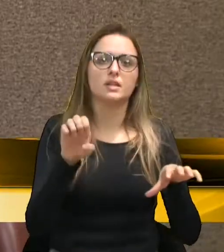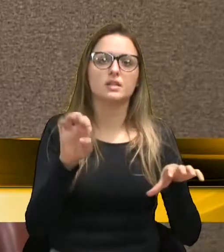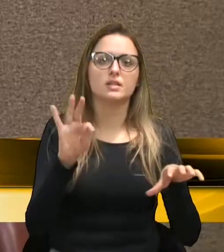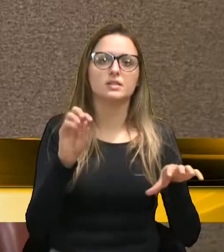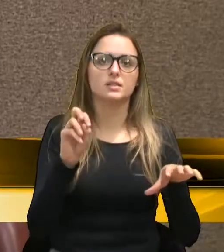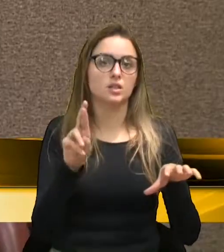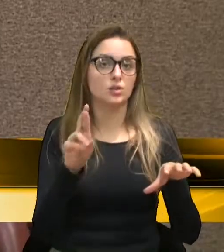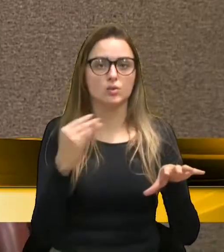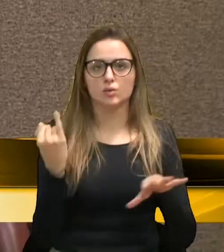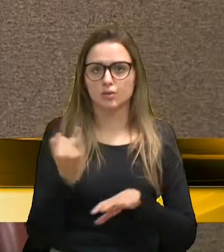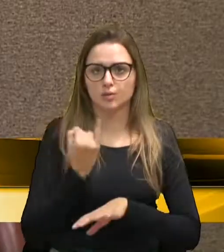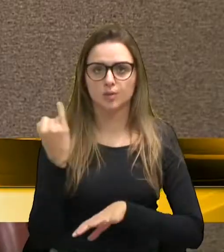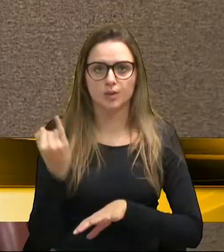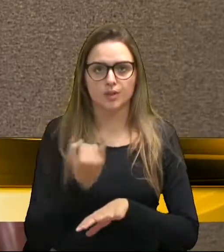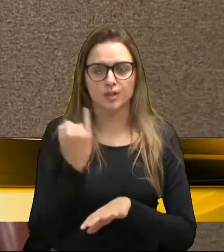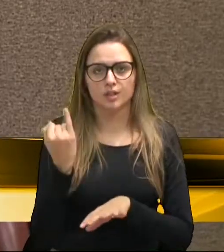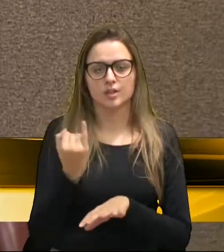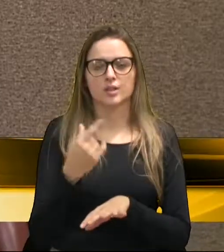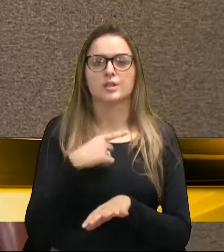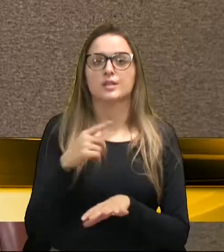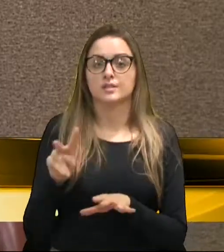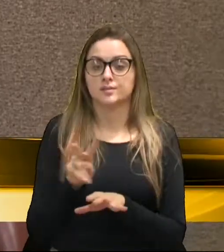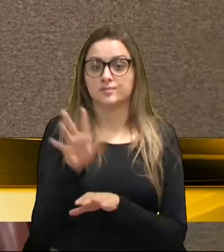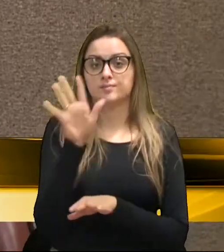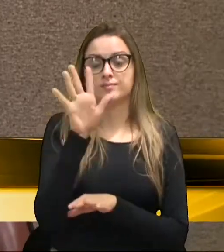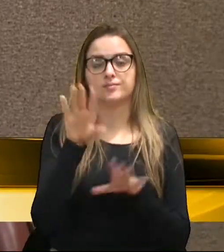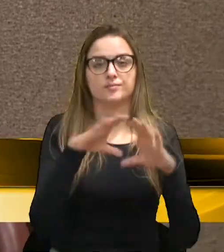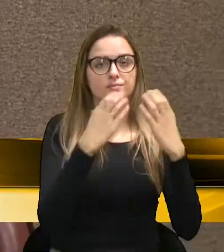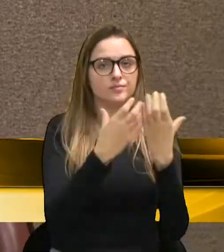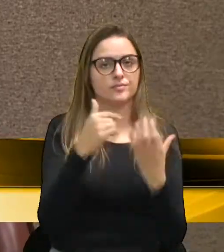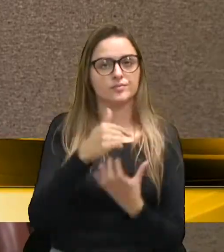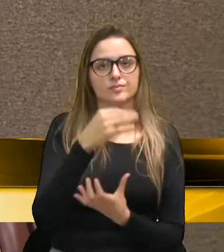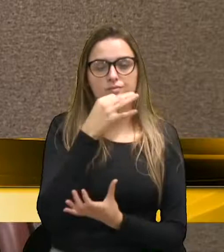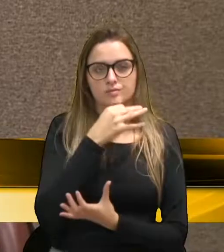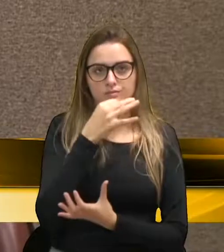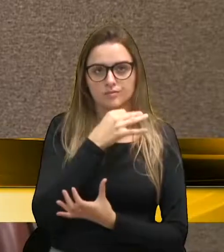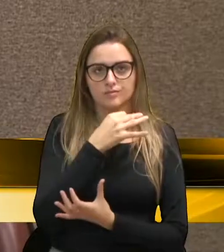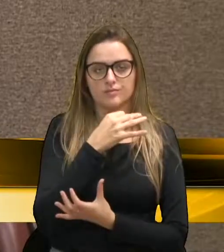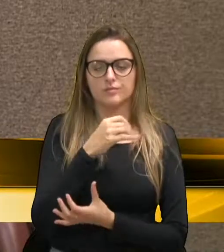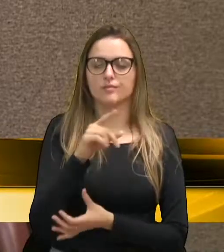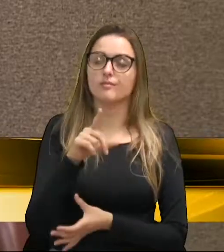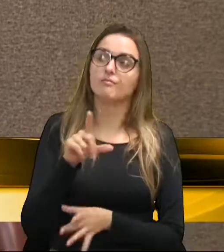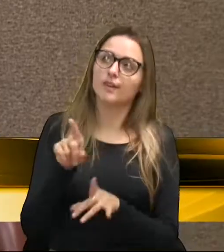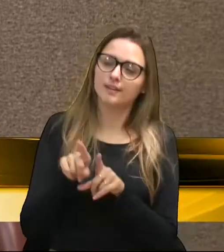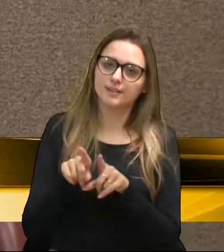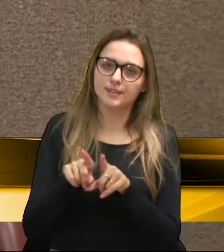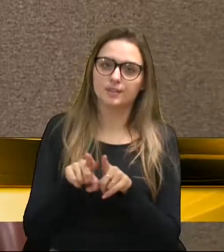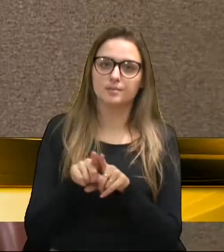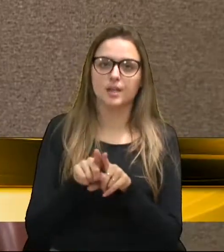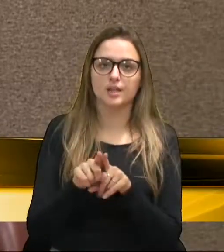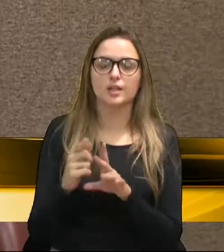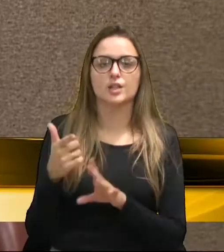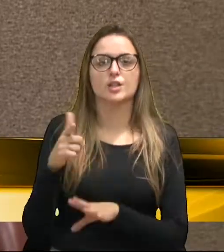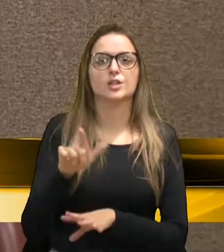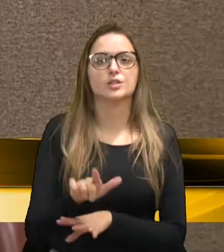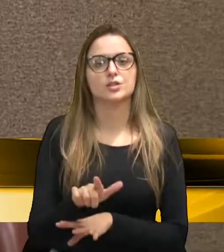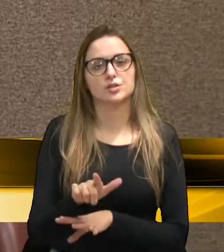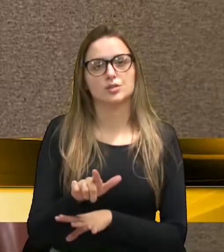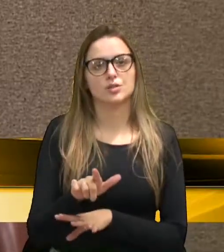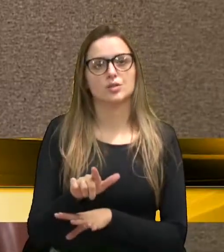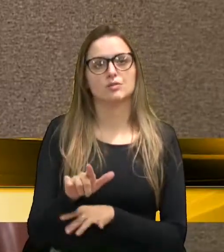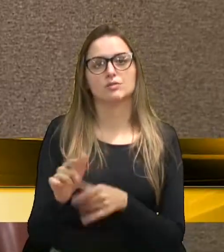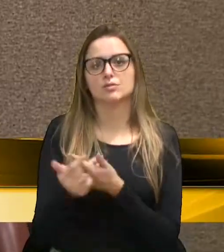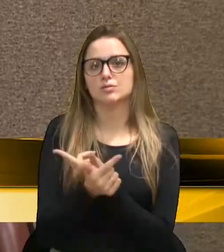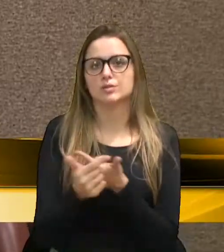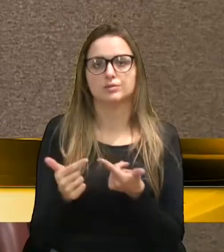importância e setores relevantes para a comunidade de Caxias do Sul, que mais uma vez, não